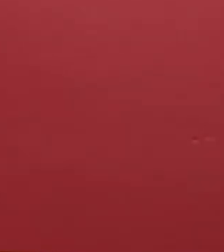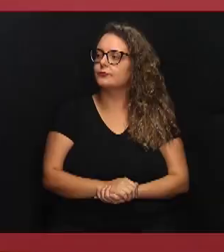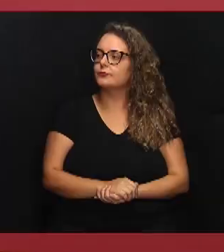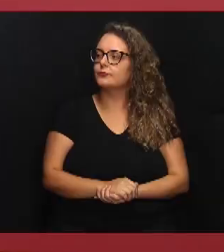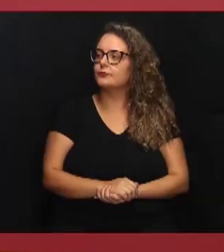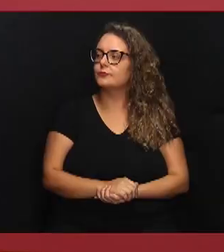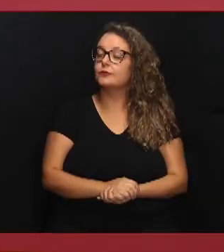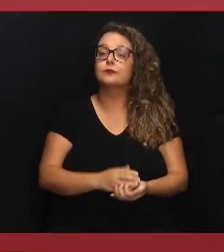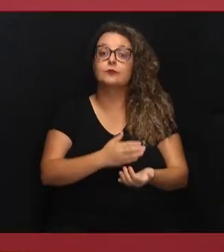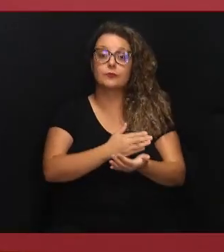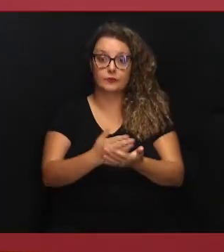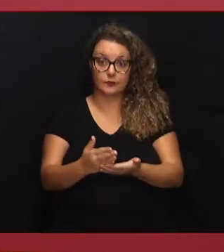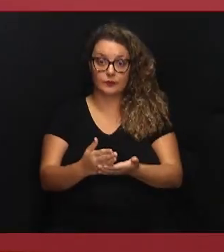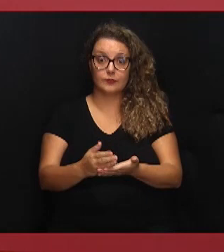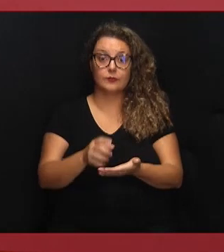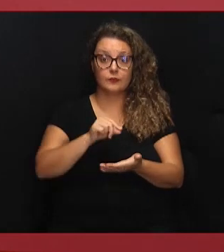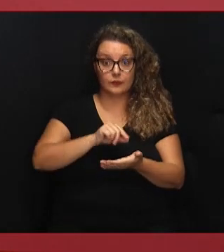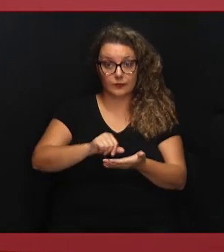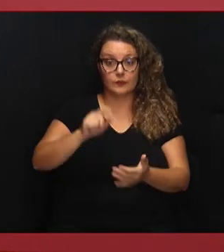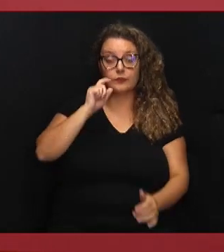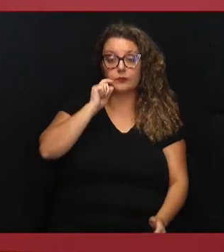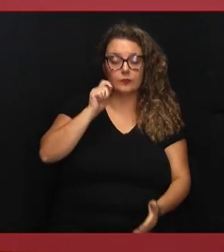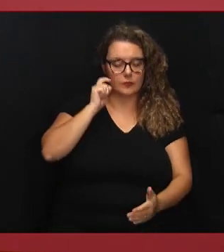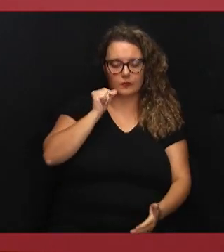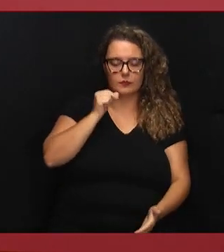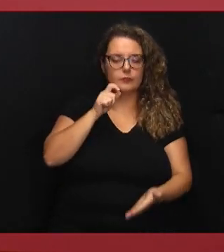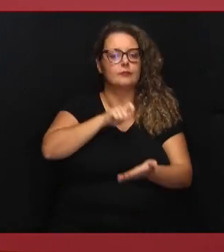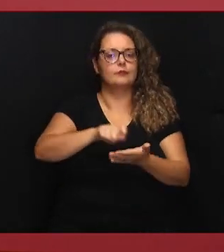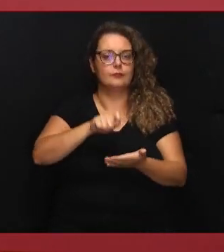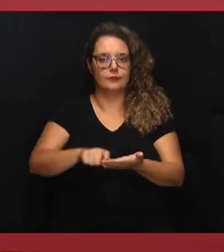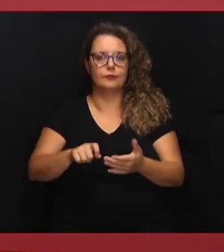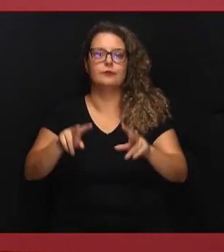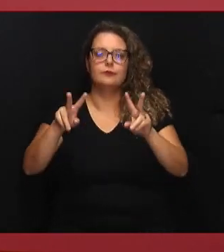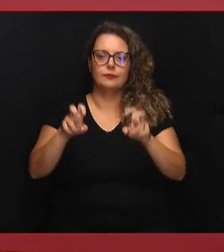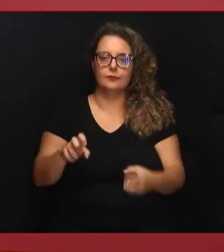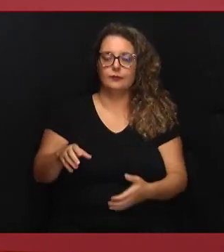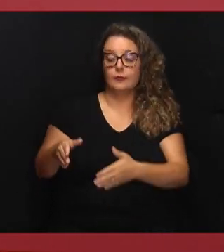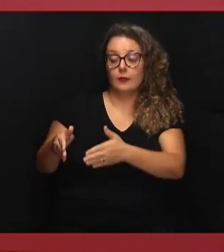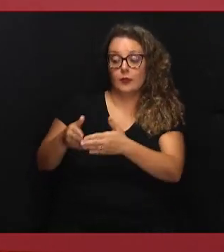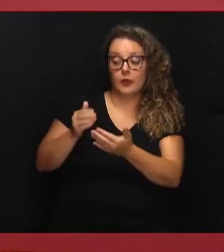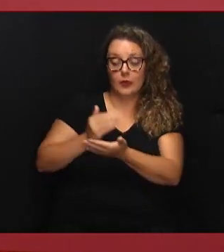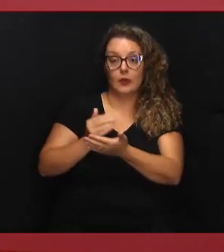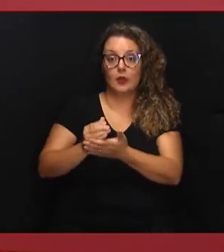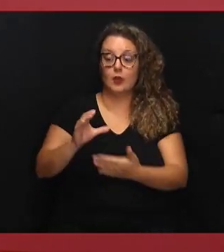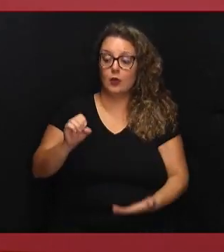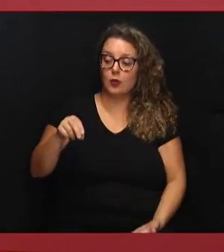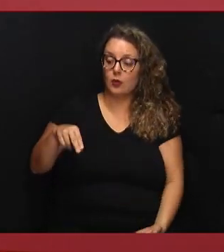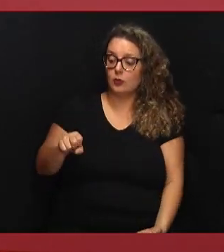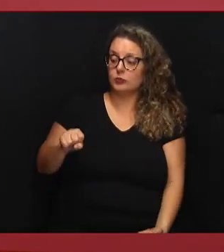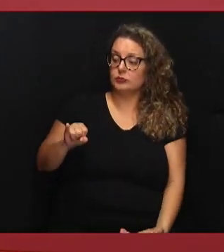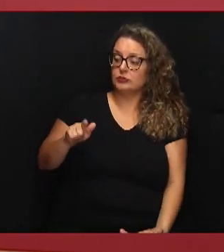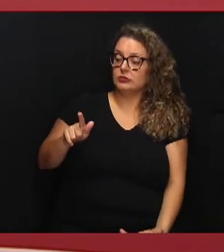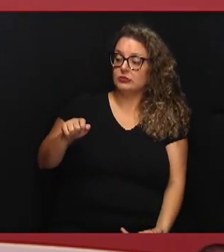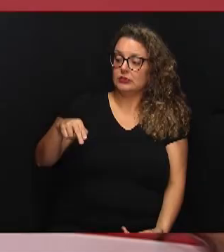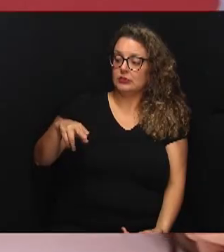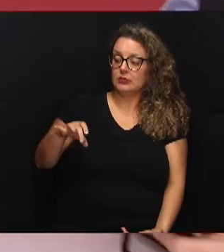Está começando mais um Na Ponta do Lápis e hoje o nosso tema é sobre o empréstimo consignado CLT. Por isso eu estou aqui com o José